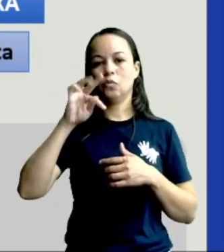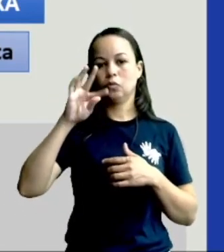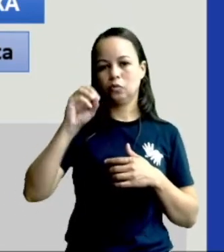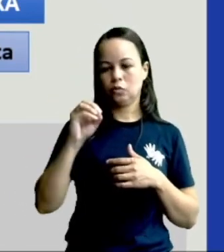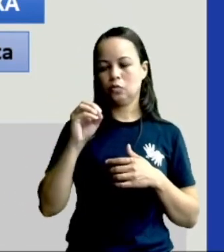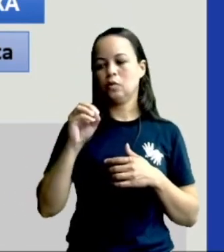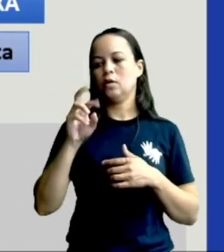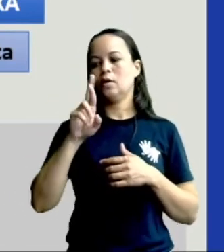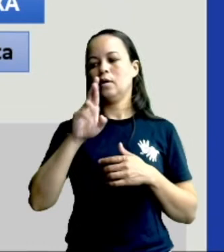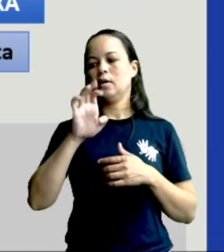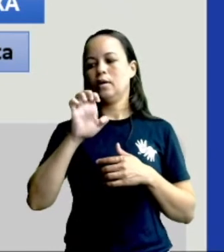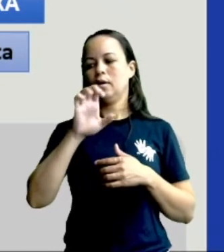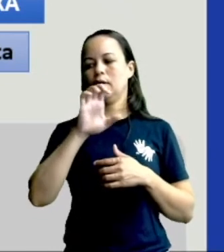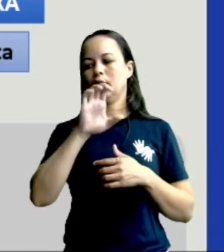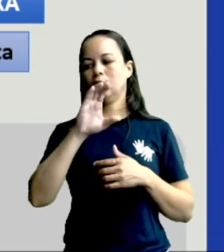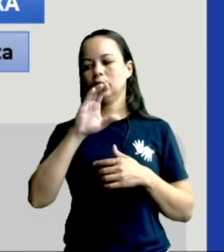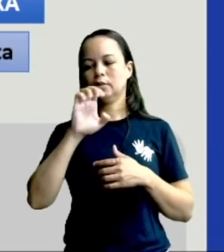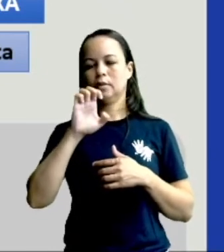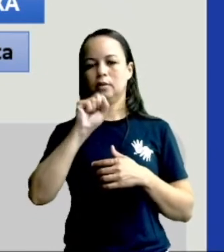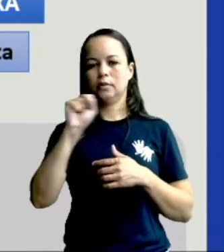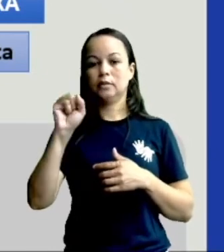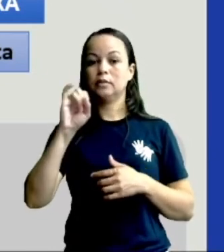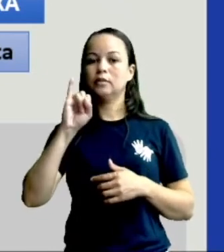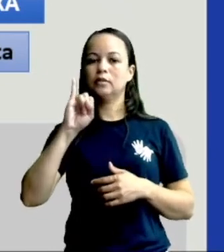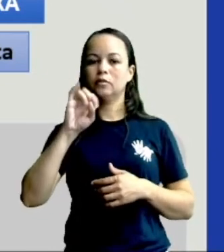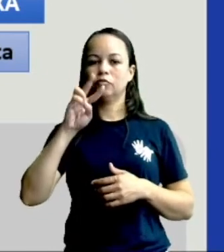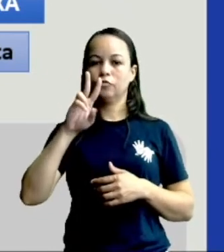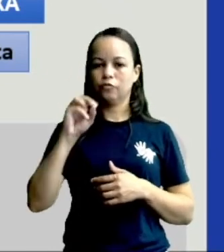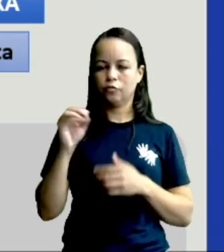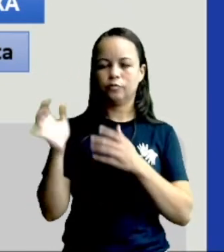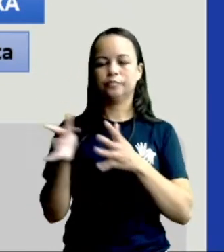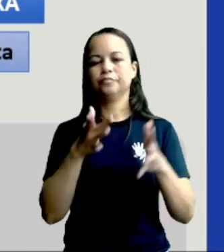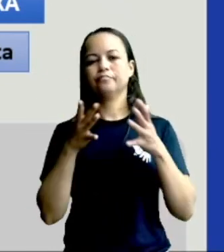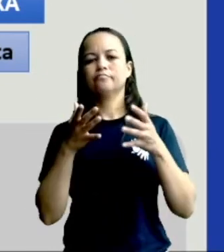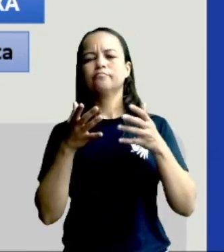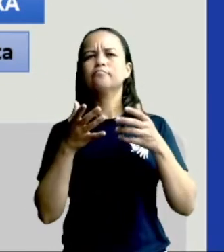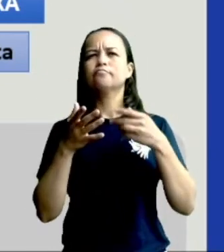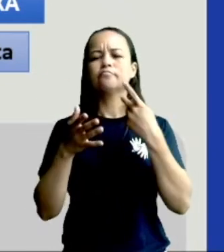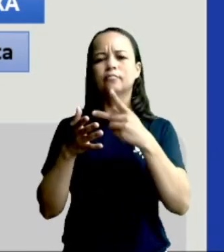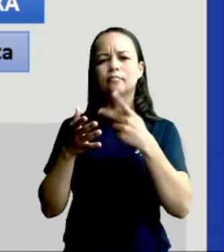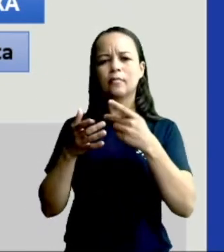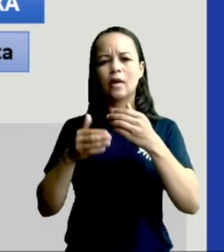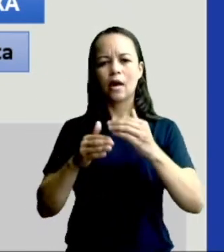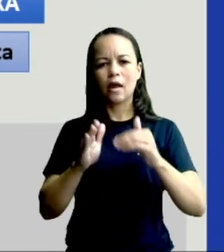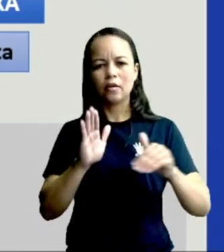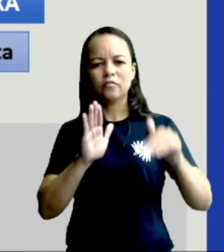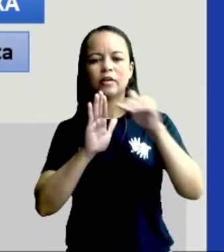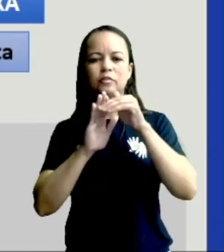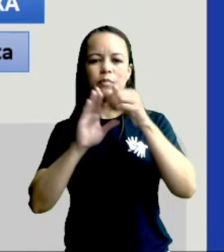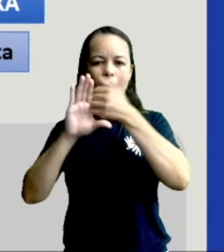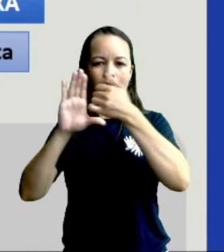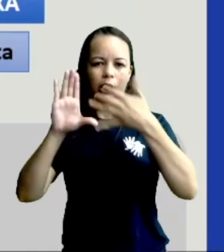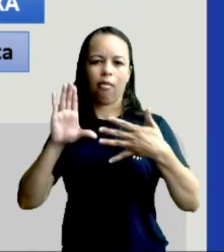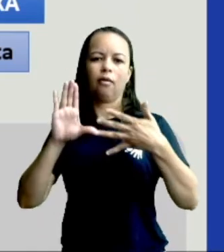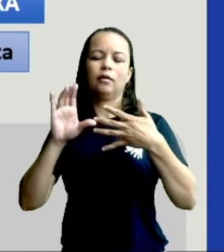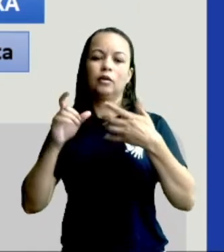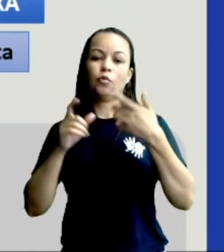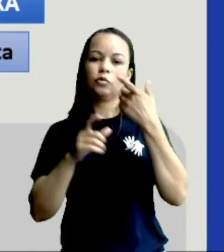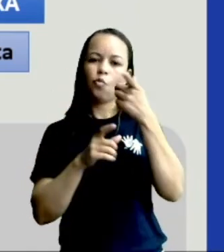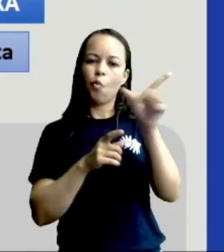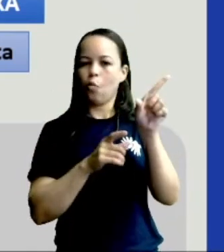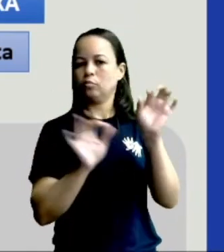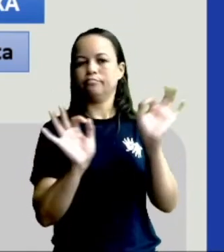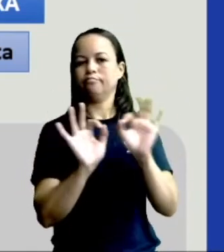tenho um alelo dominante, esse dominante, ele, como o próprio nome diz, ele vai assumir a característica, enquanto o outro não